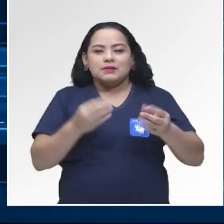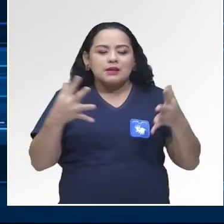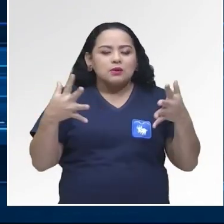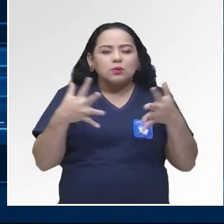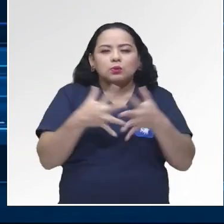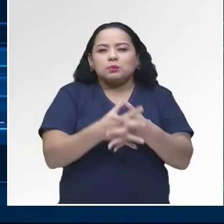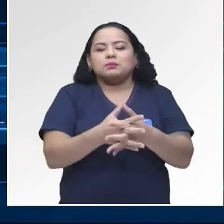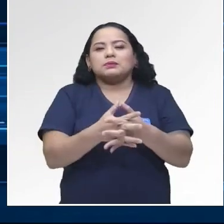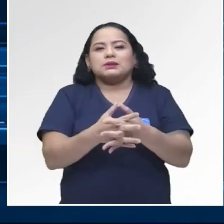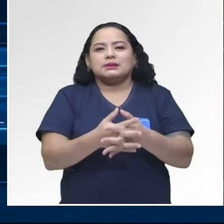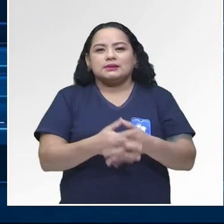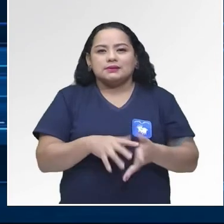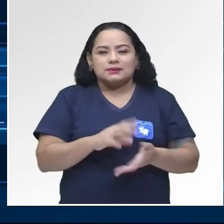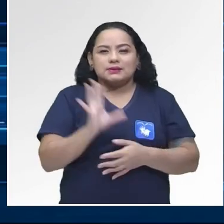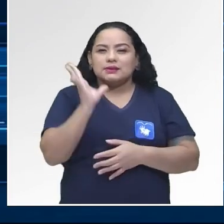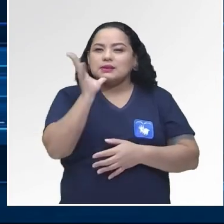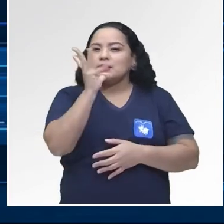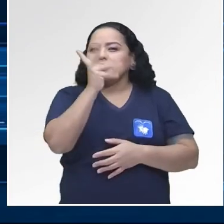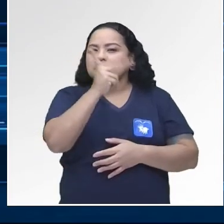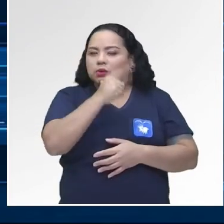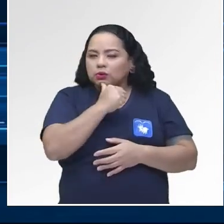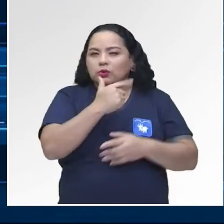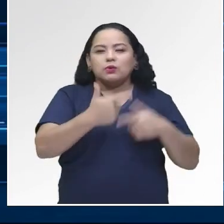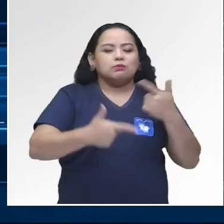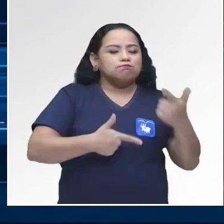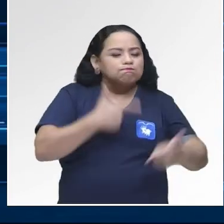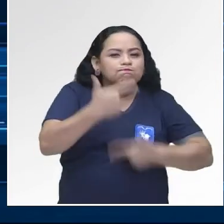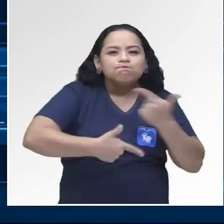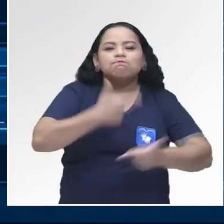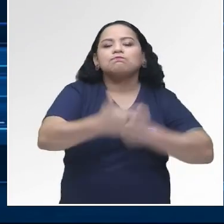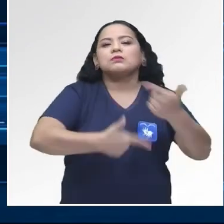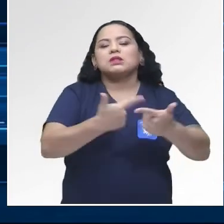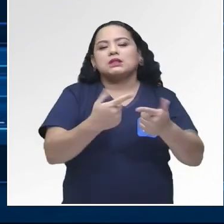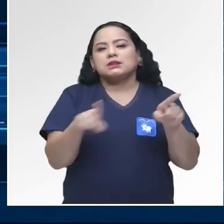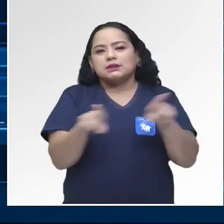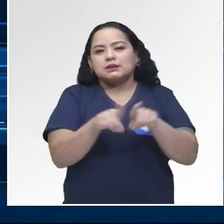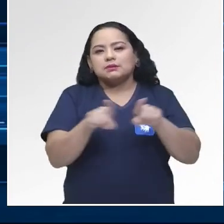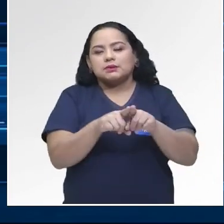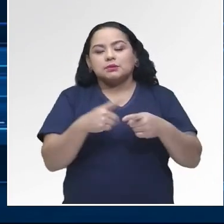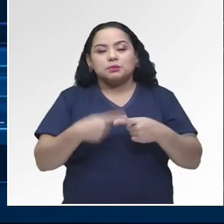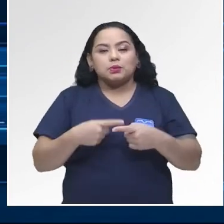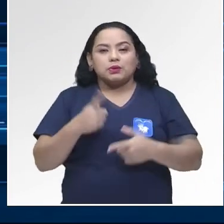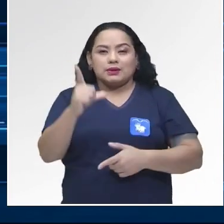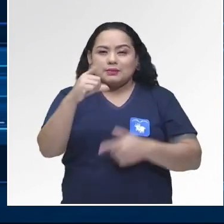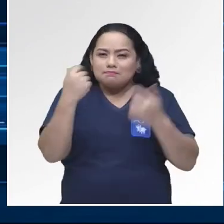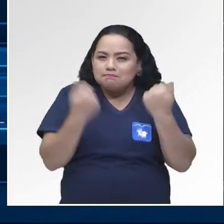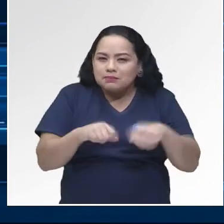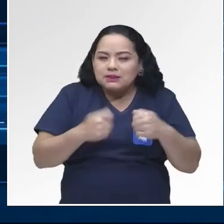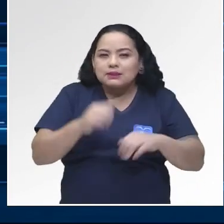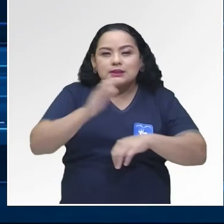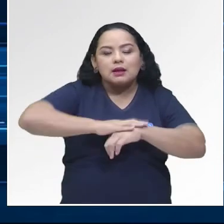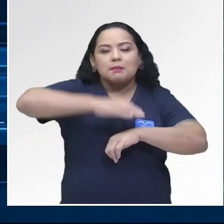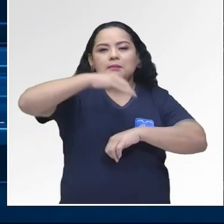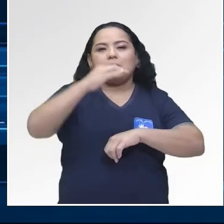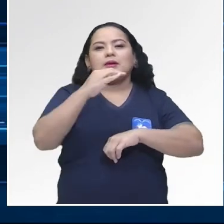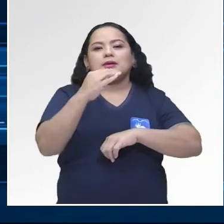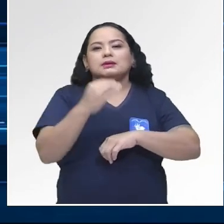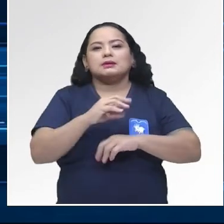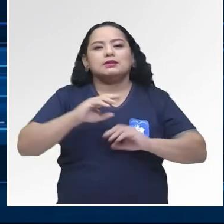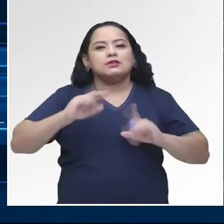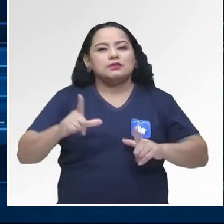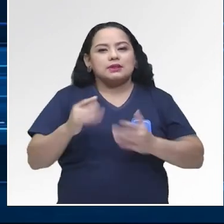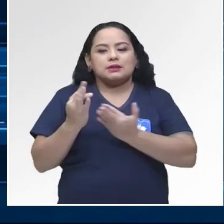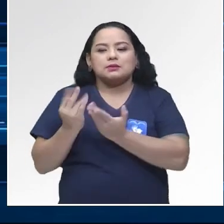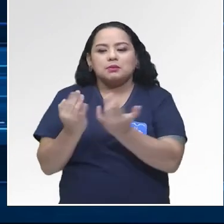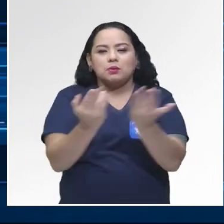mais demorado, trabalhoso, né, porque ele exige muito mais do que o senso